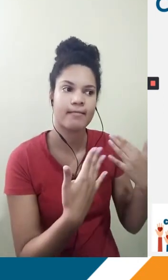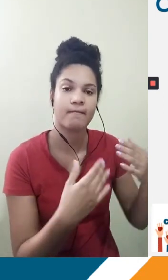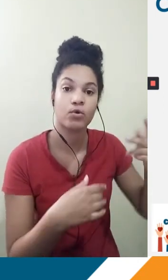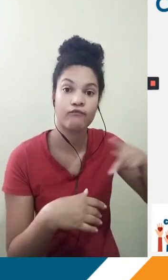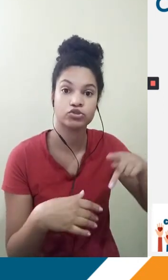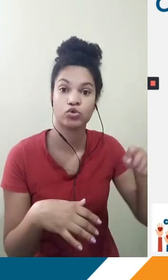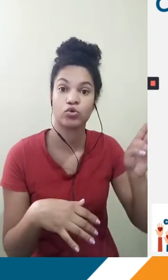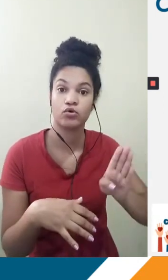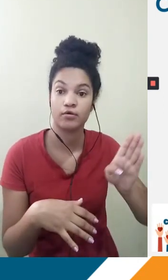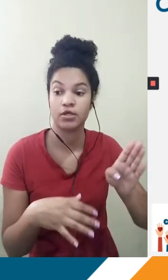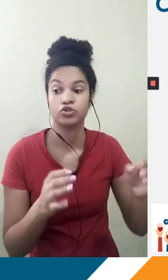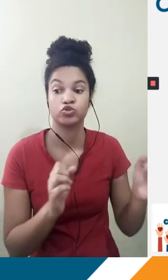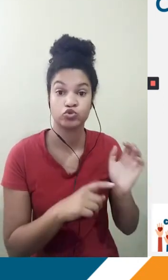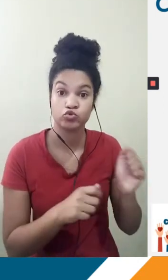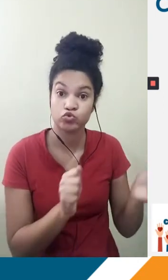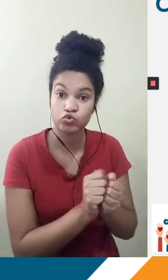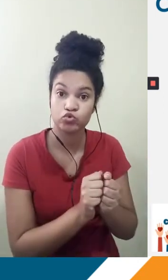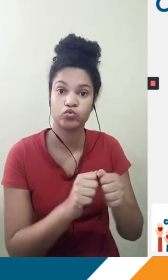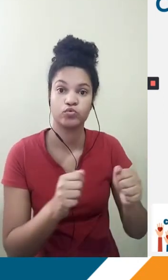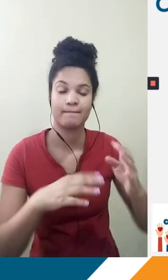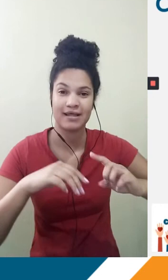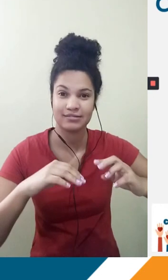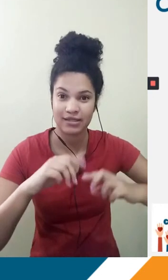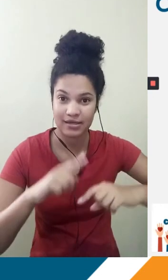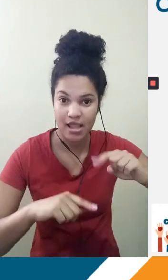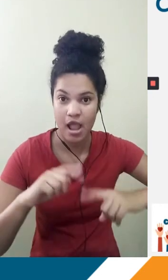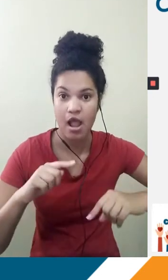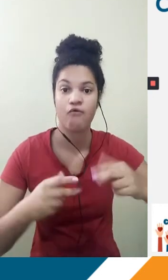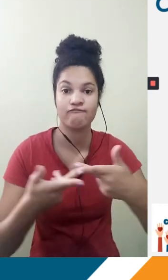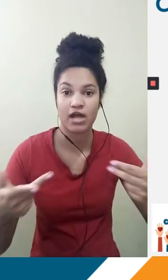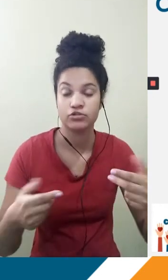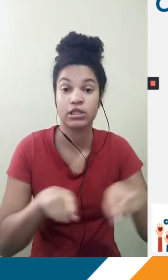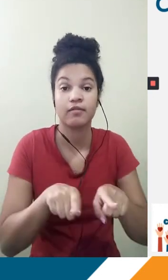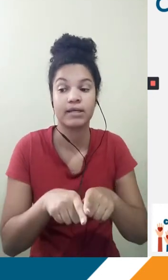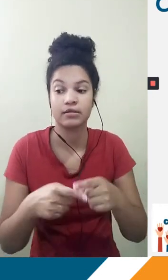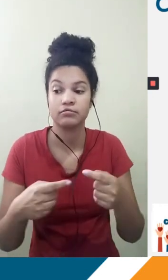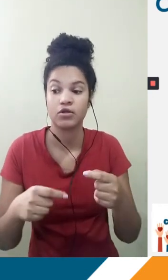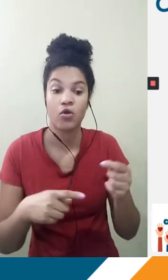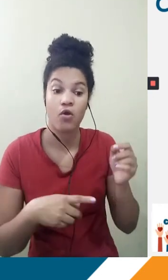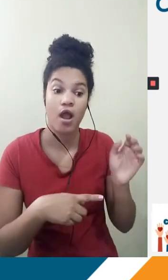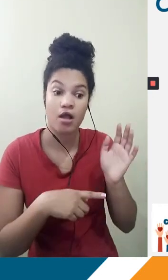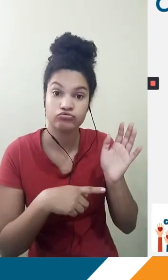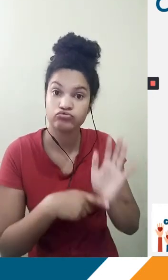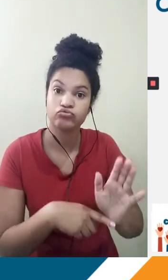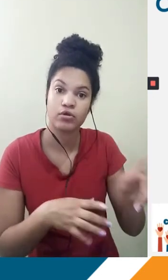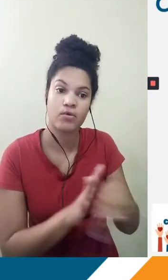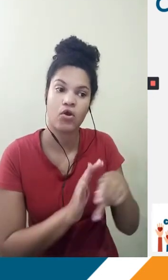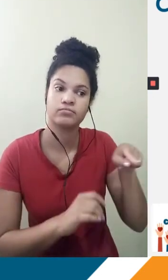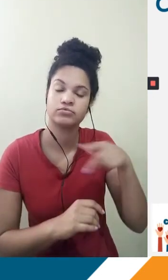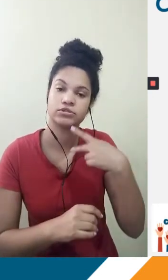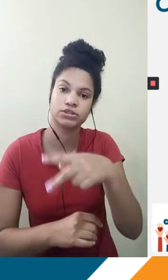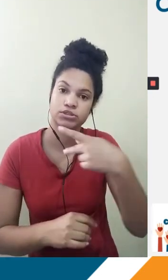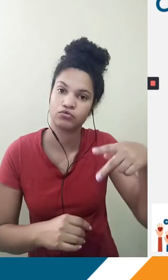do nosso pré-vestibular, da nossa fundação e também com o auxílio dos seus mediadores, dos seus tutores. Então, aproveite os